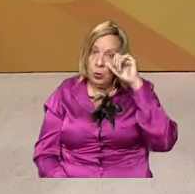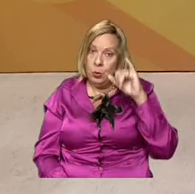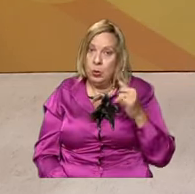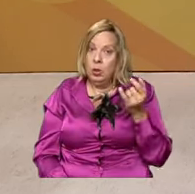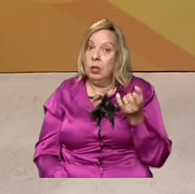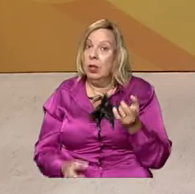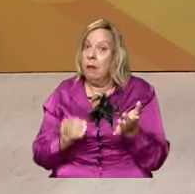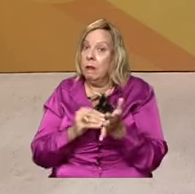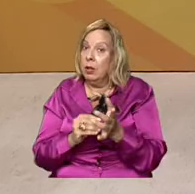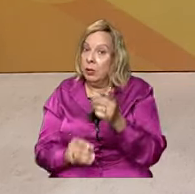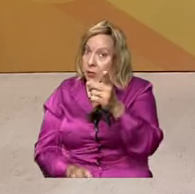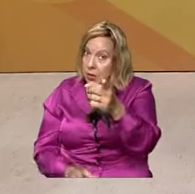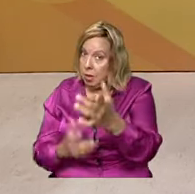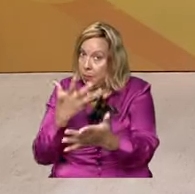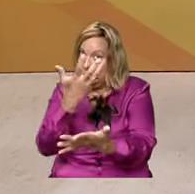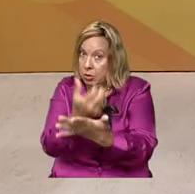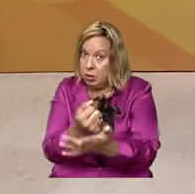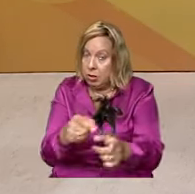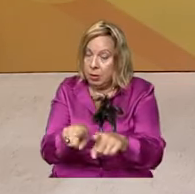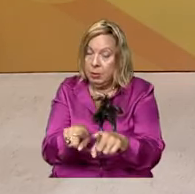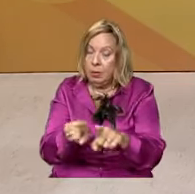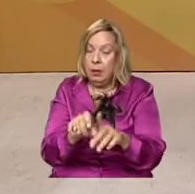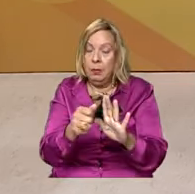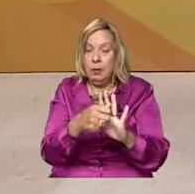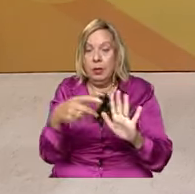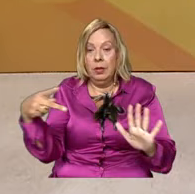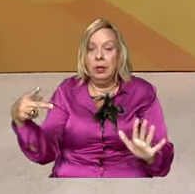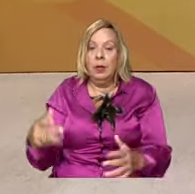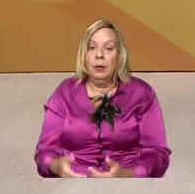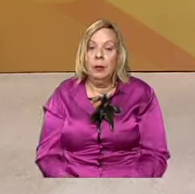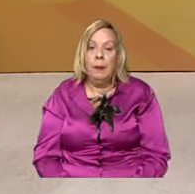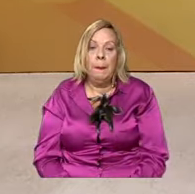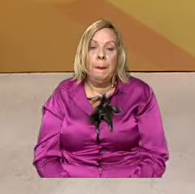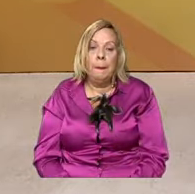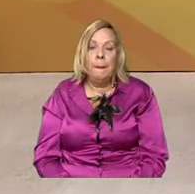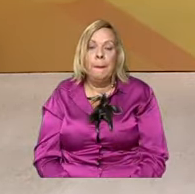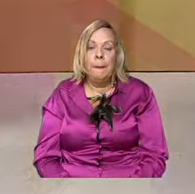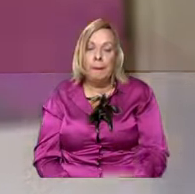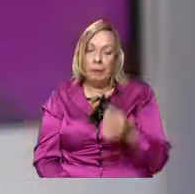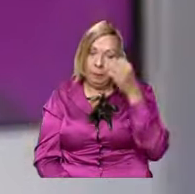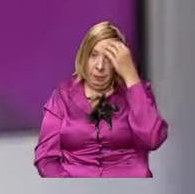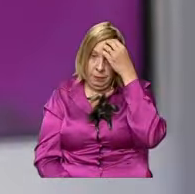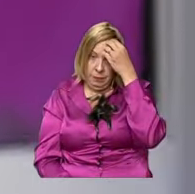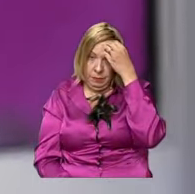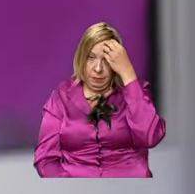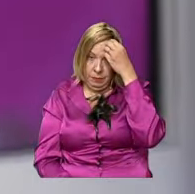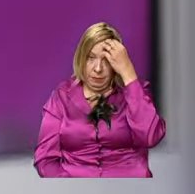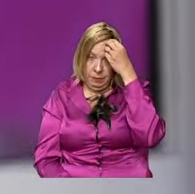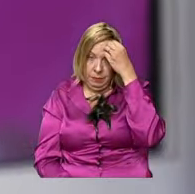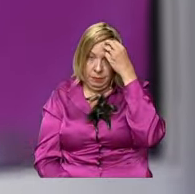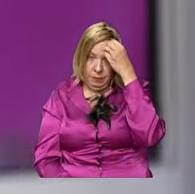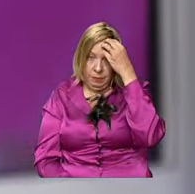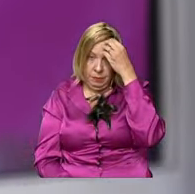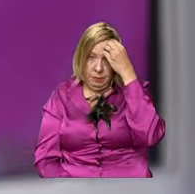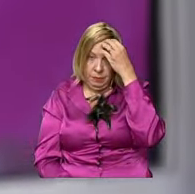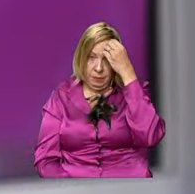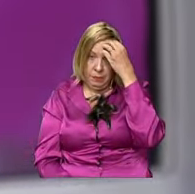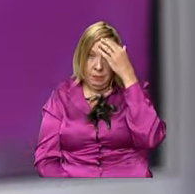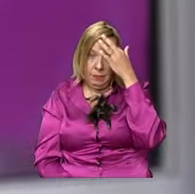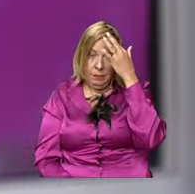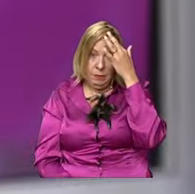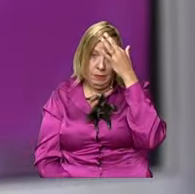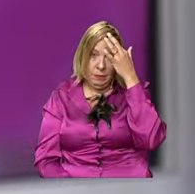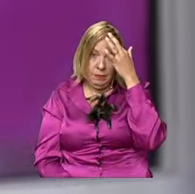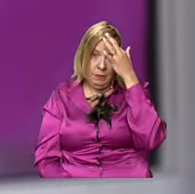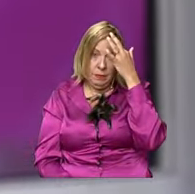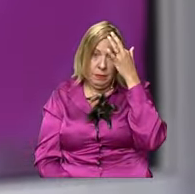tá faltando você, tá? Olha aí. Destaque da câmera 2 aqui, por favor. Fácil, gente. Olha aqui, ó.